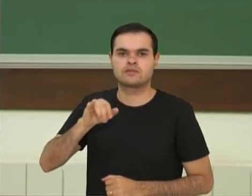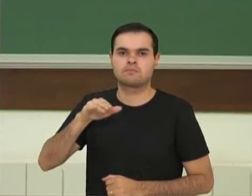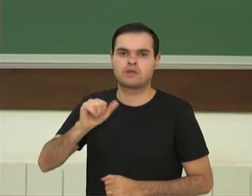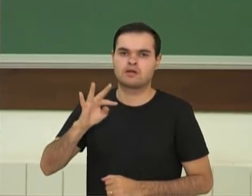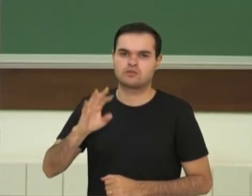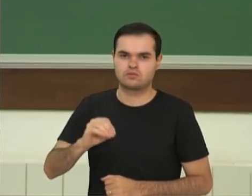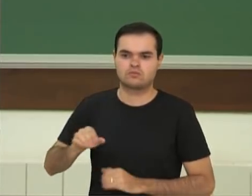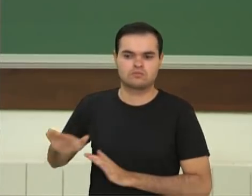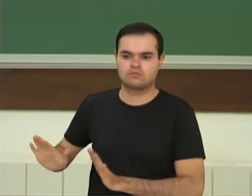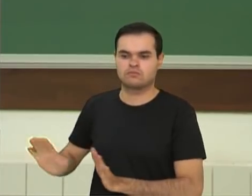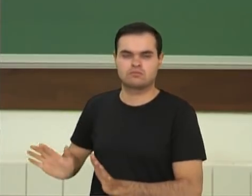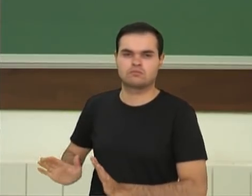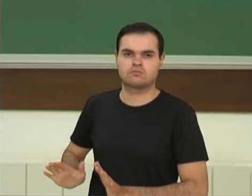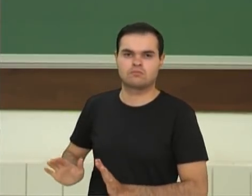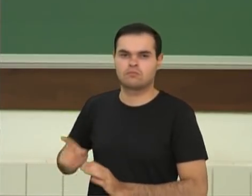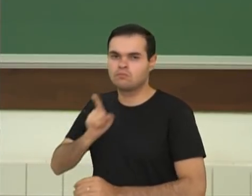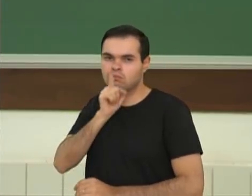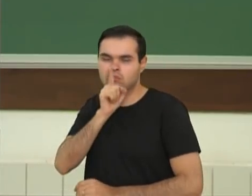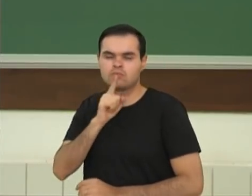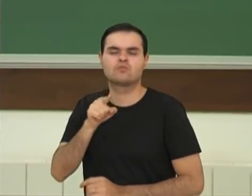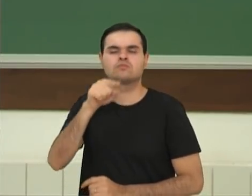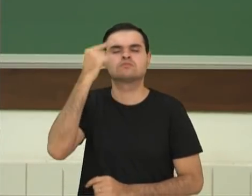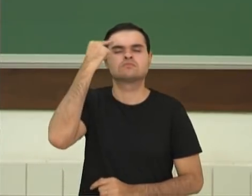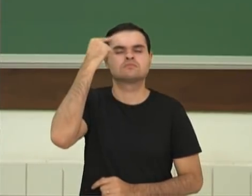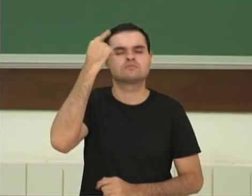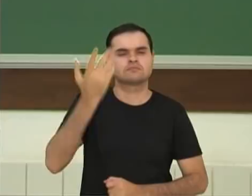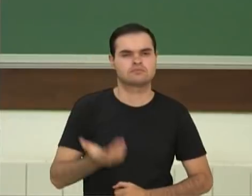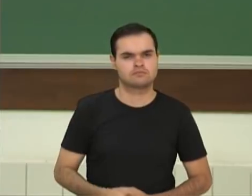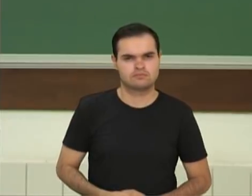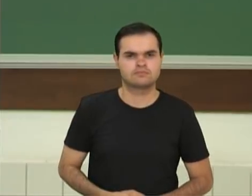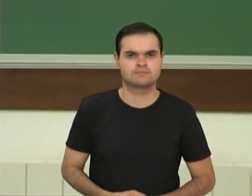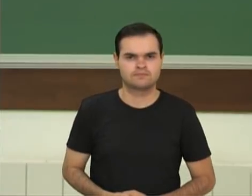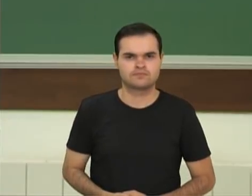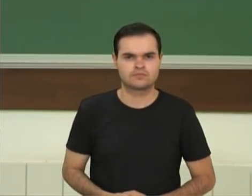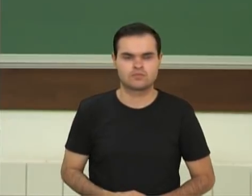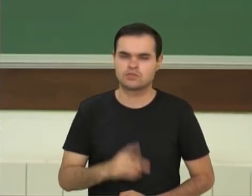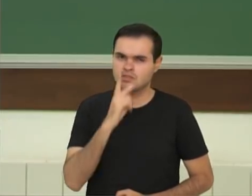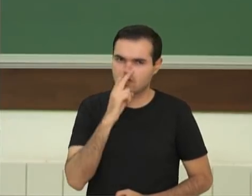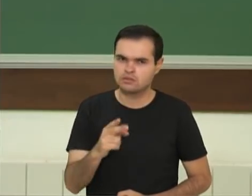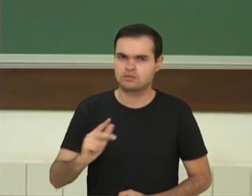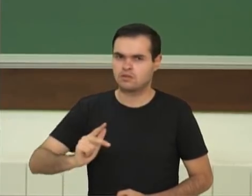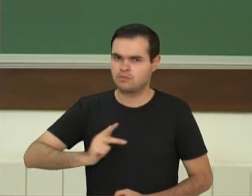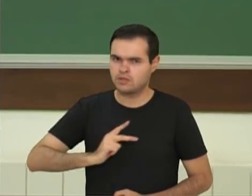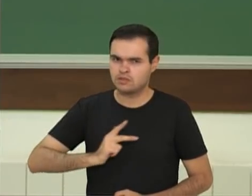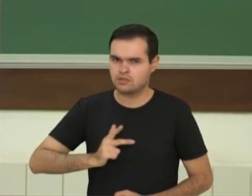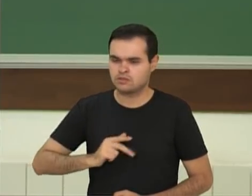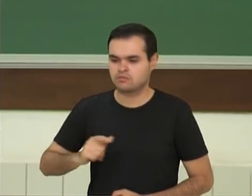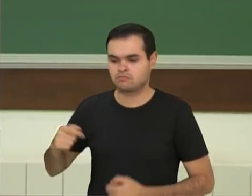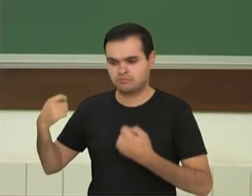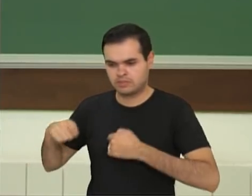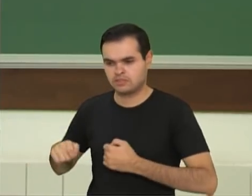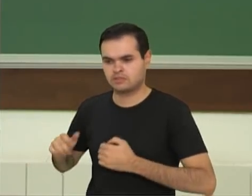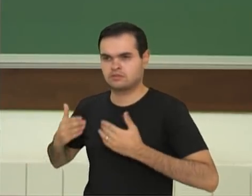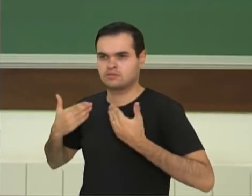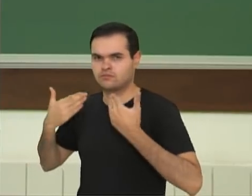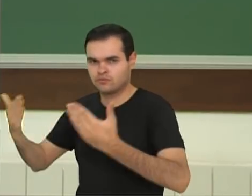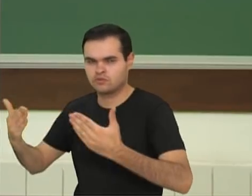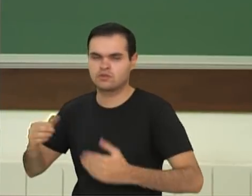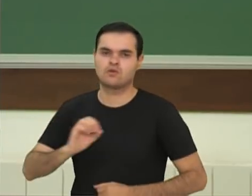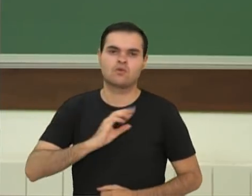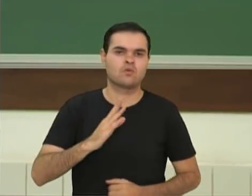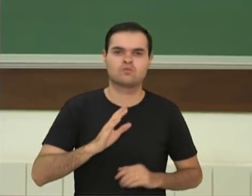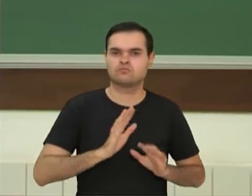ela faz em particular? O que você pensa sobre isso? Acha que a privacidade deve ser divulgada ou não deve ser